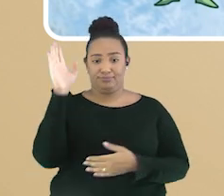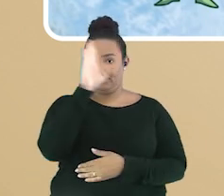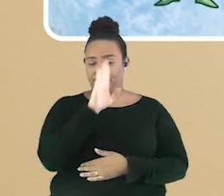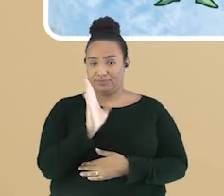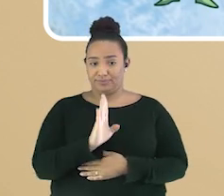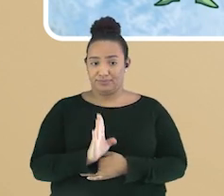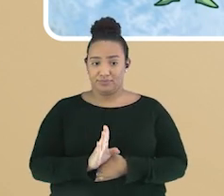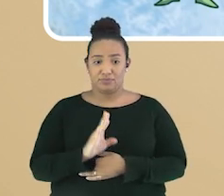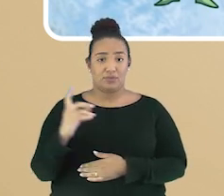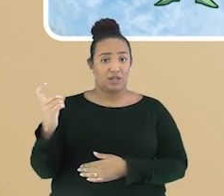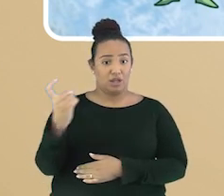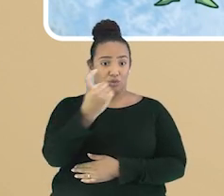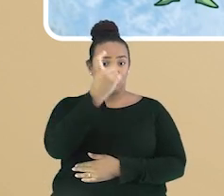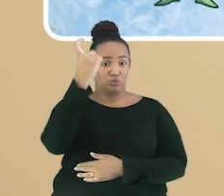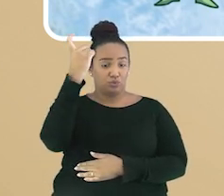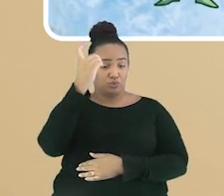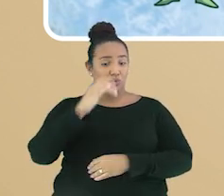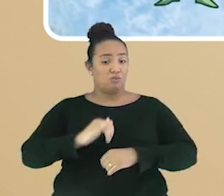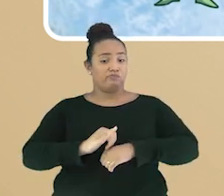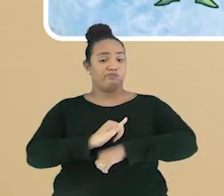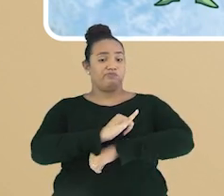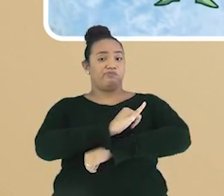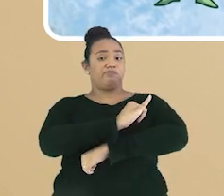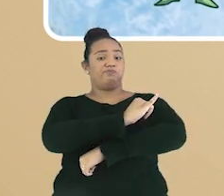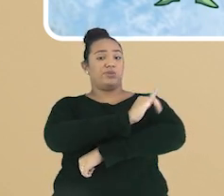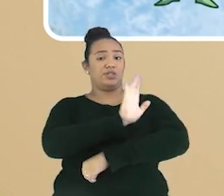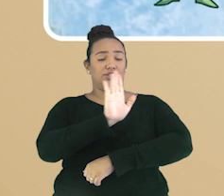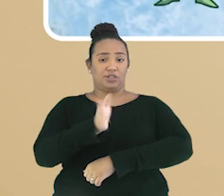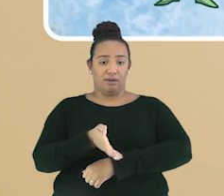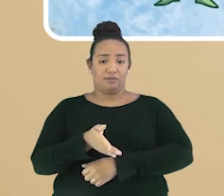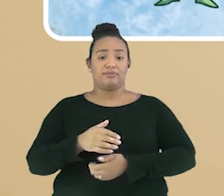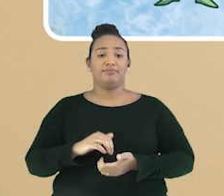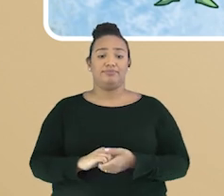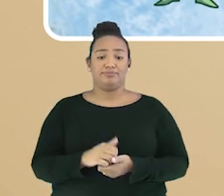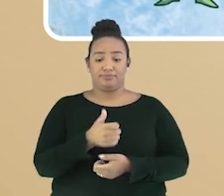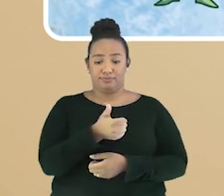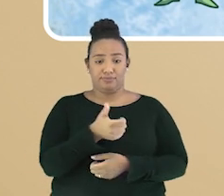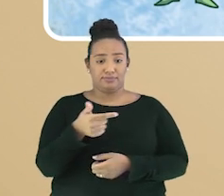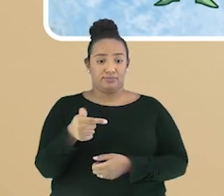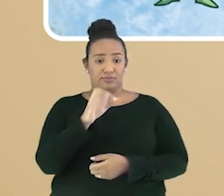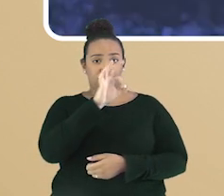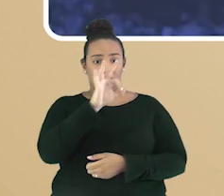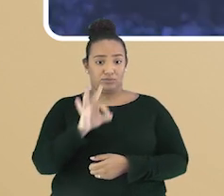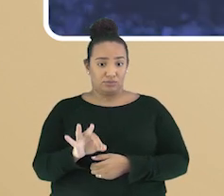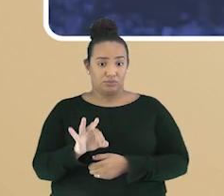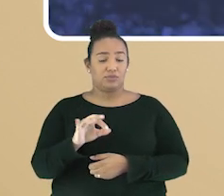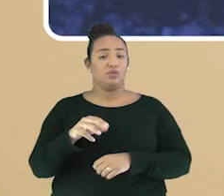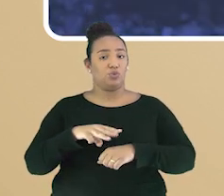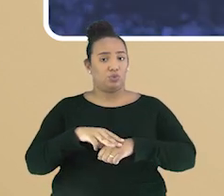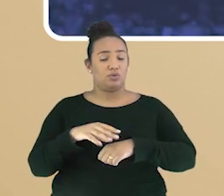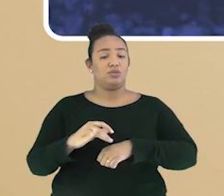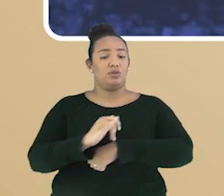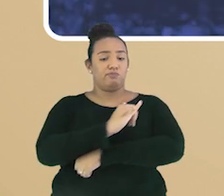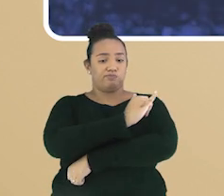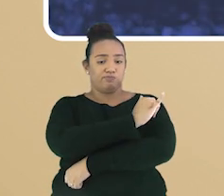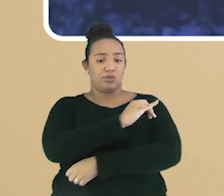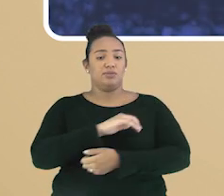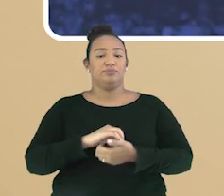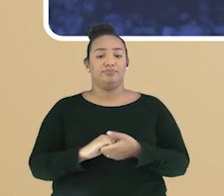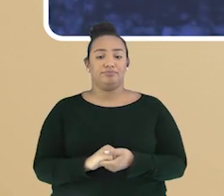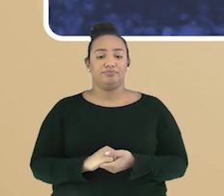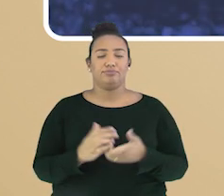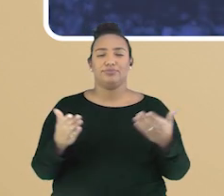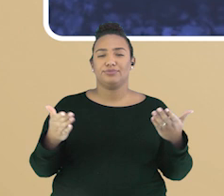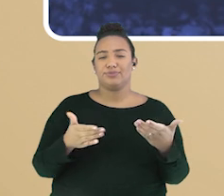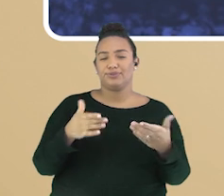dos adultos está acima do peso ideal e 17% são obesos. Os hábitos alimentares do